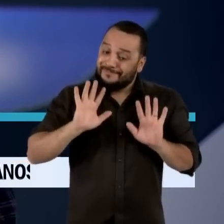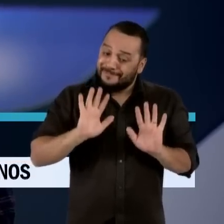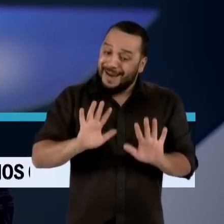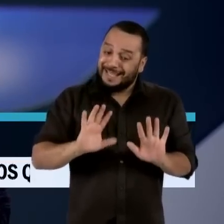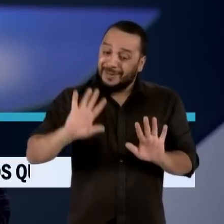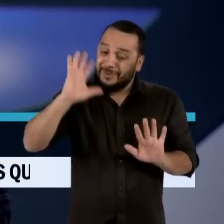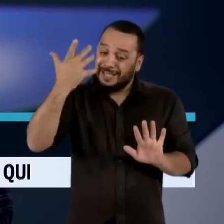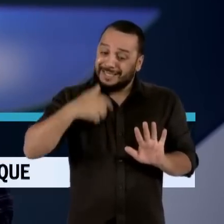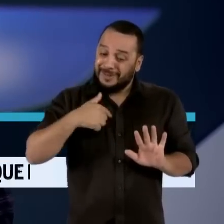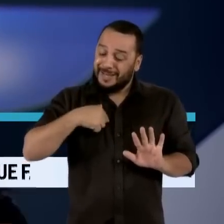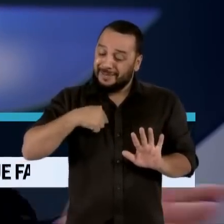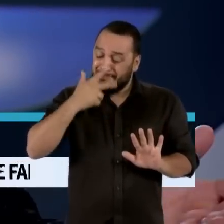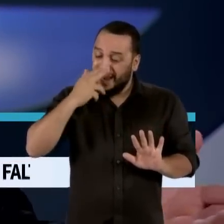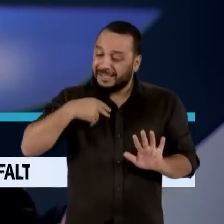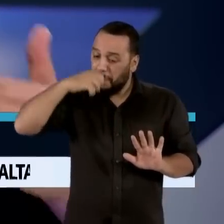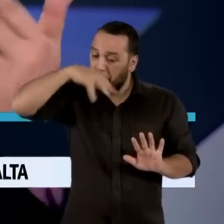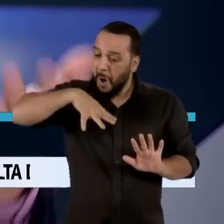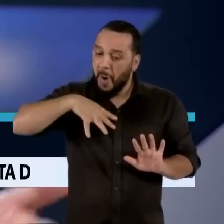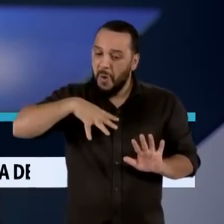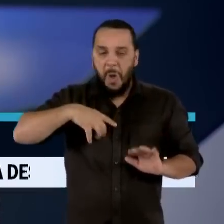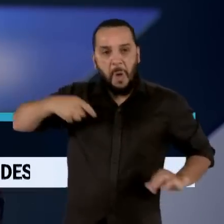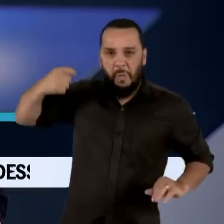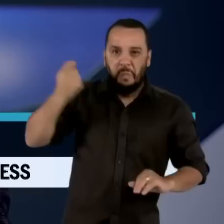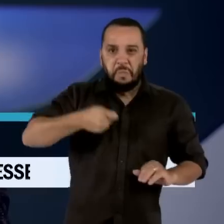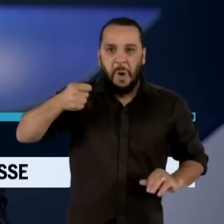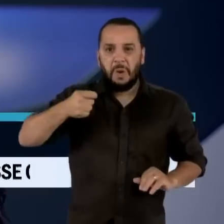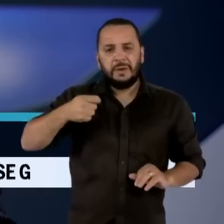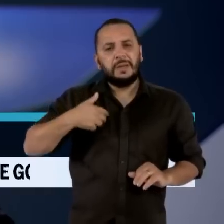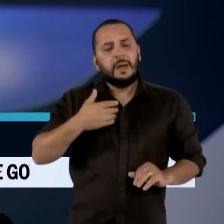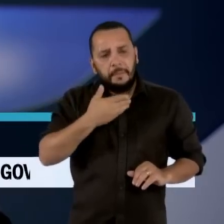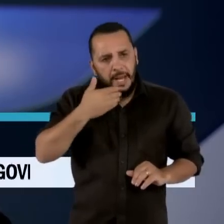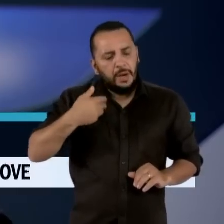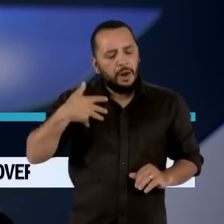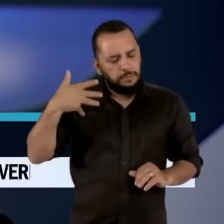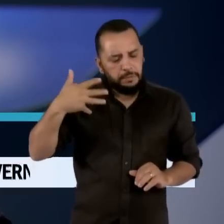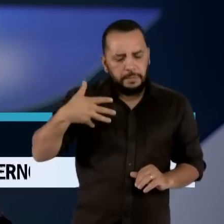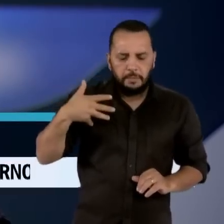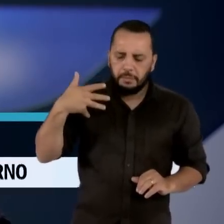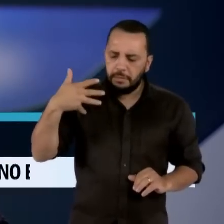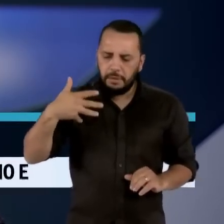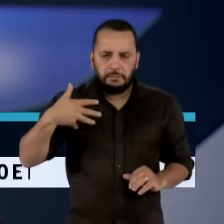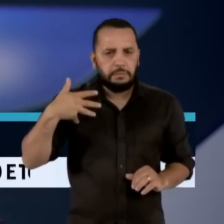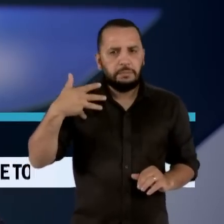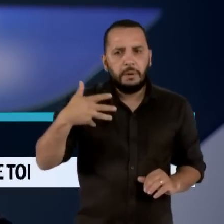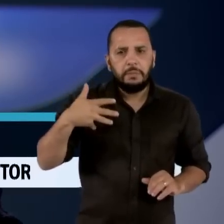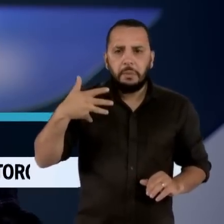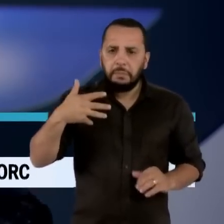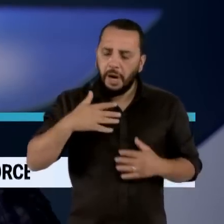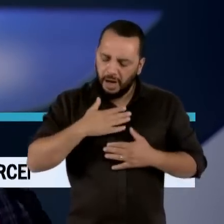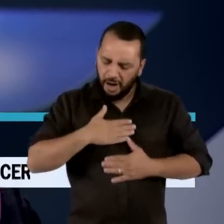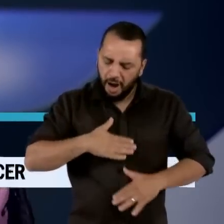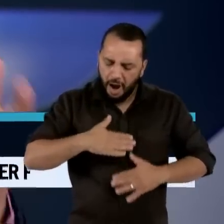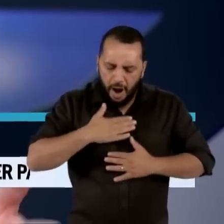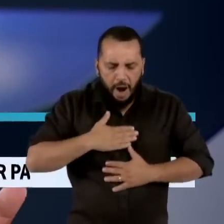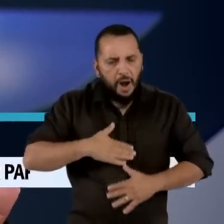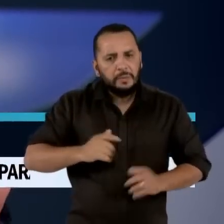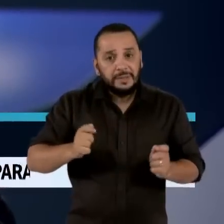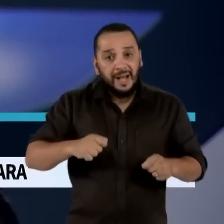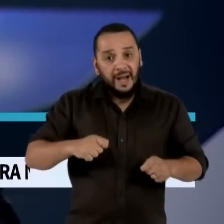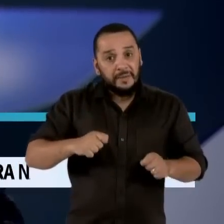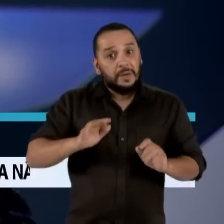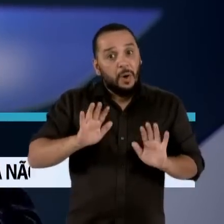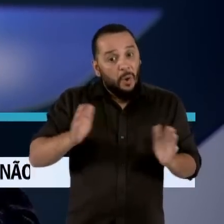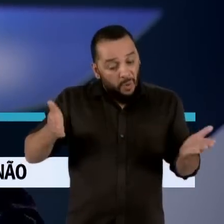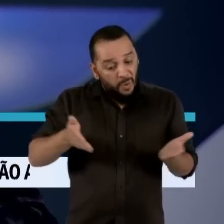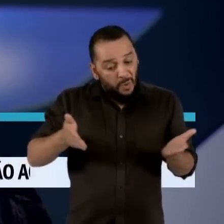comentou, isso poderia ter mais eficiência, né? Então, nós estamos hoje comentando mais a